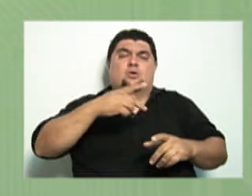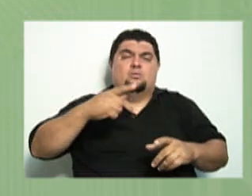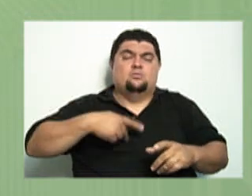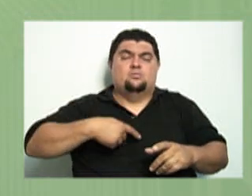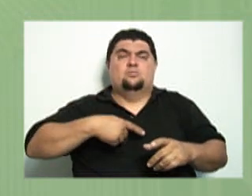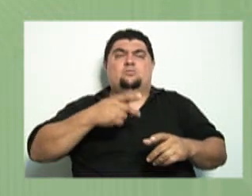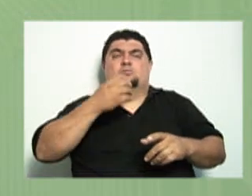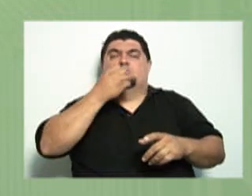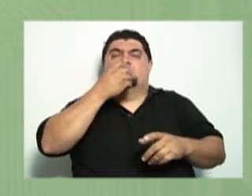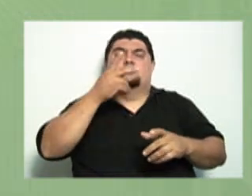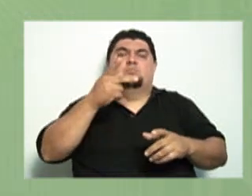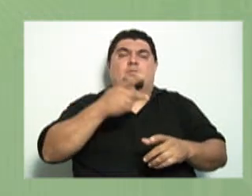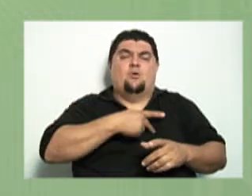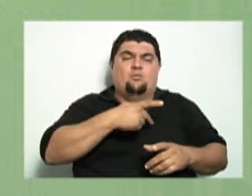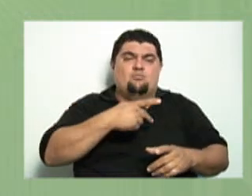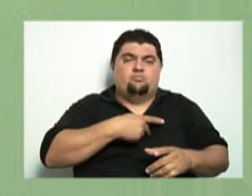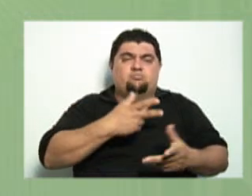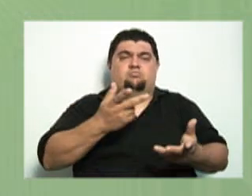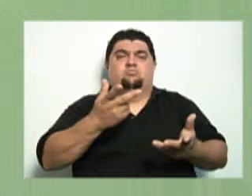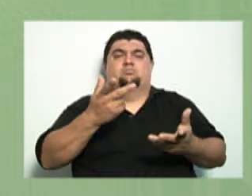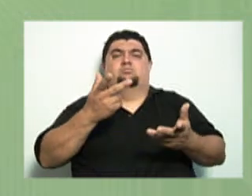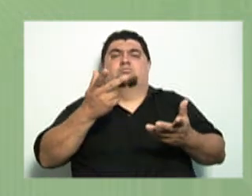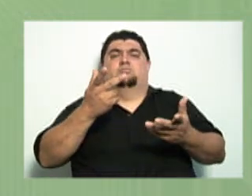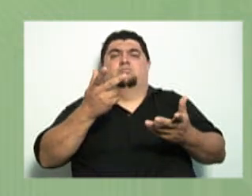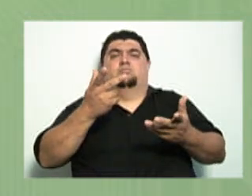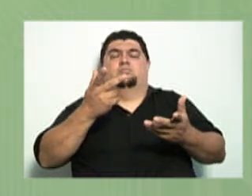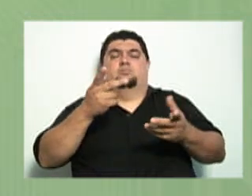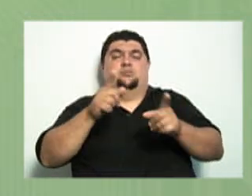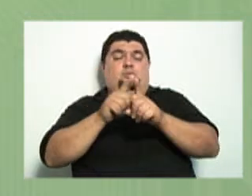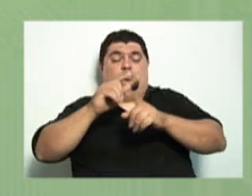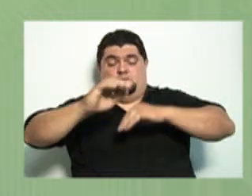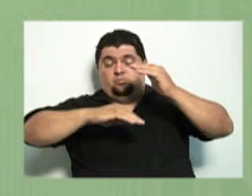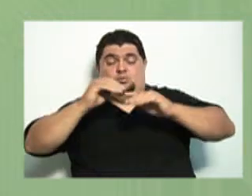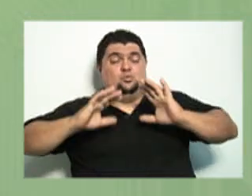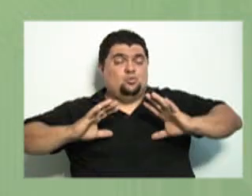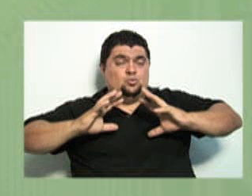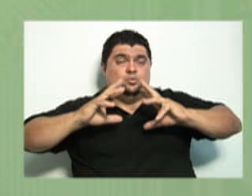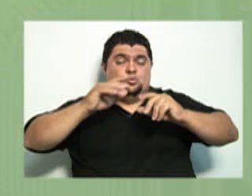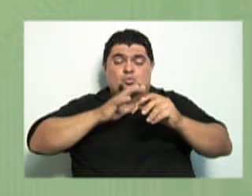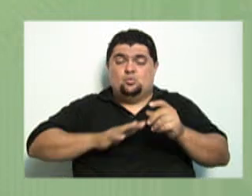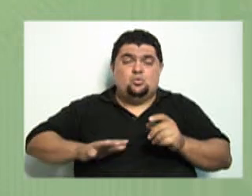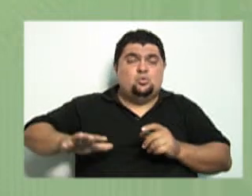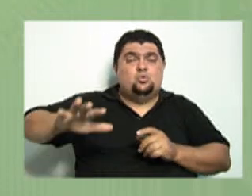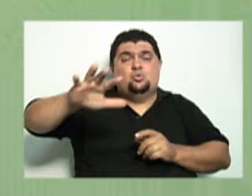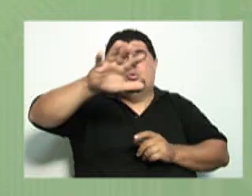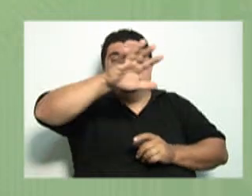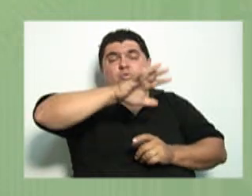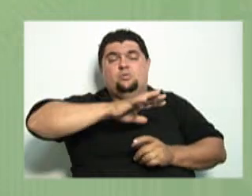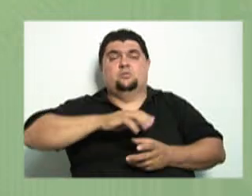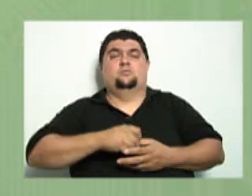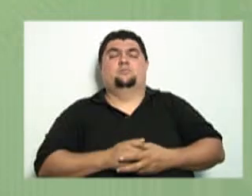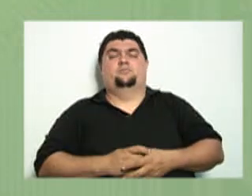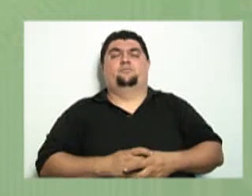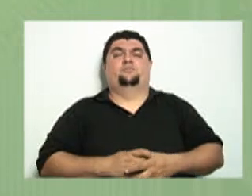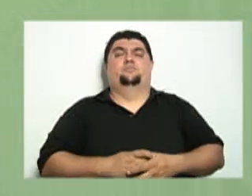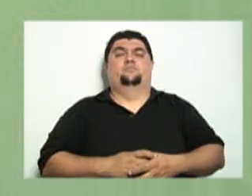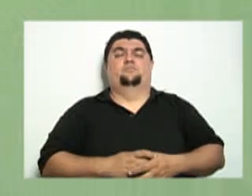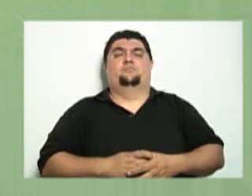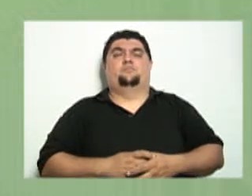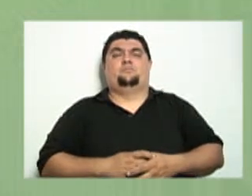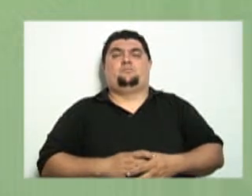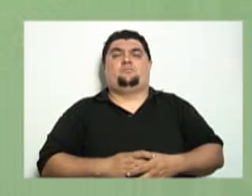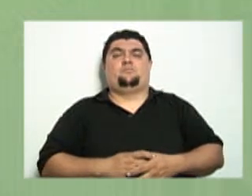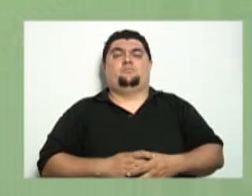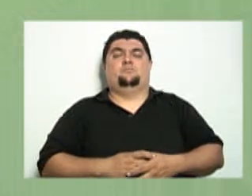no bem-estar. Desenvolvimento engloba tudo isso, tá vendo? O desenvolvimento aqui por fora, ele engloba tudo